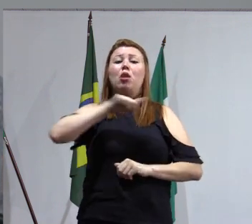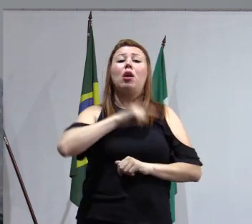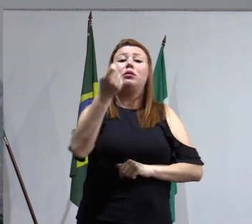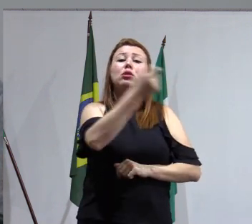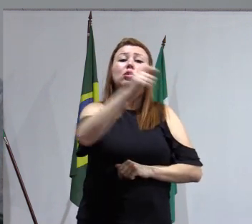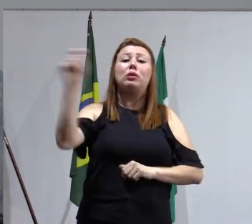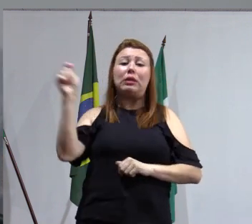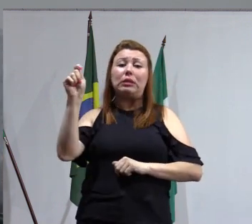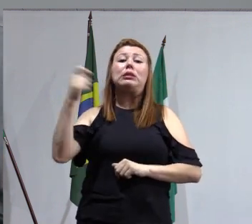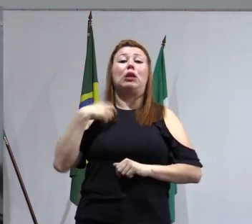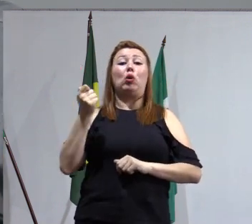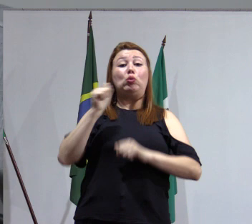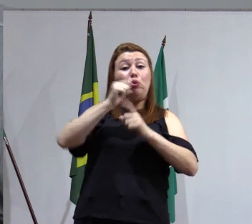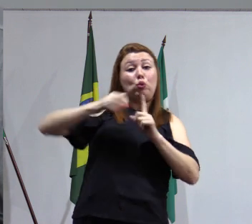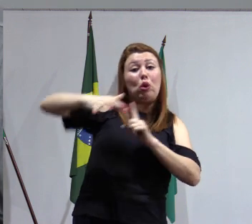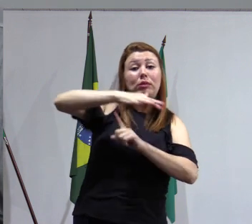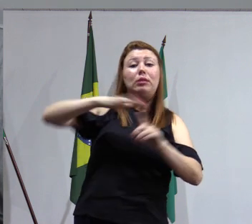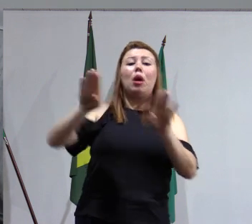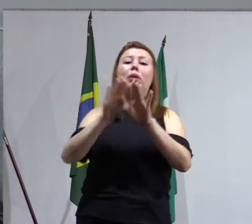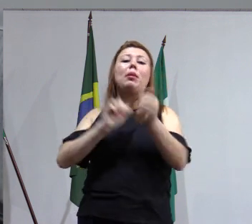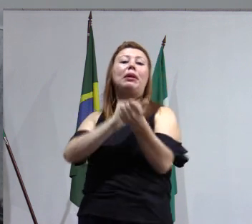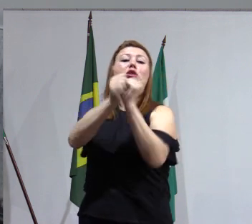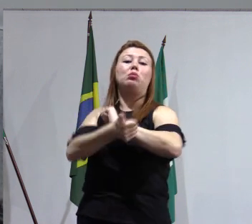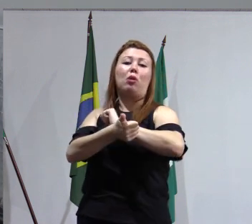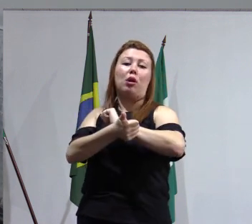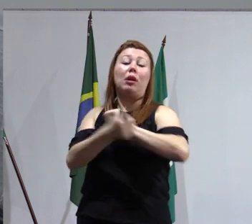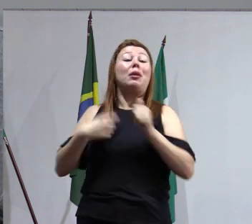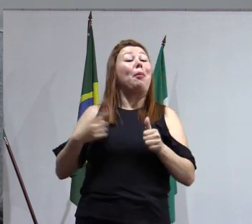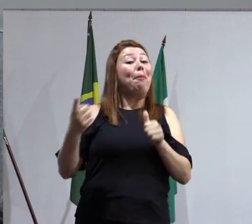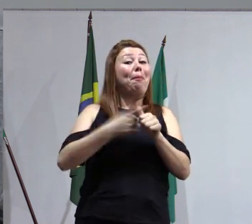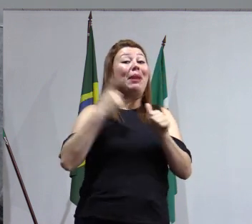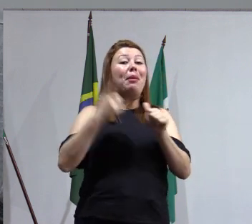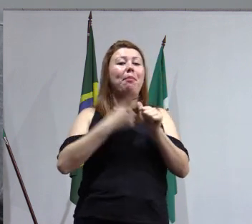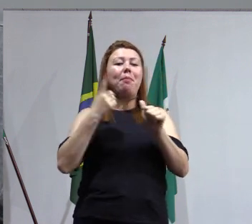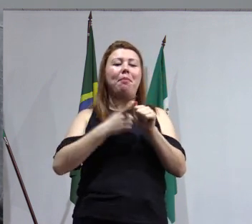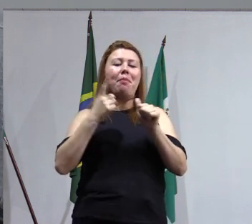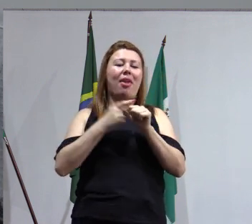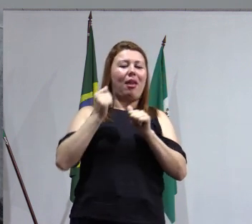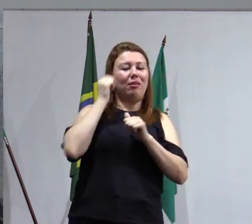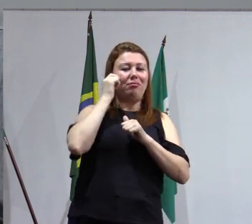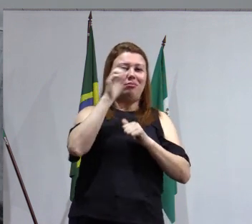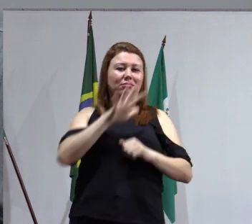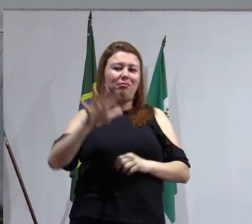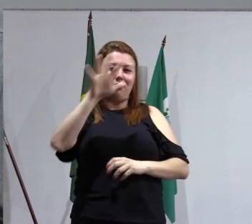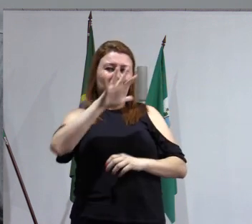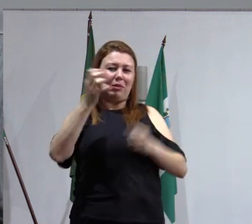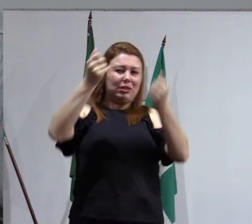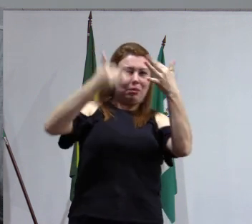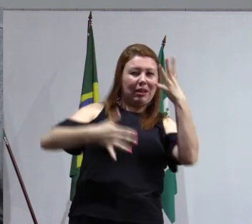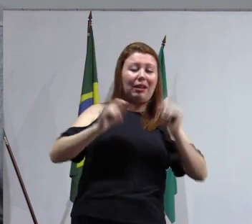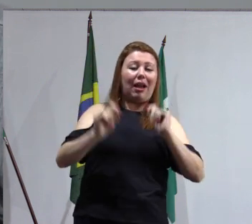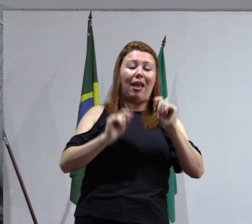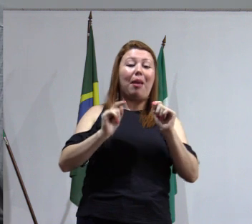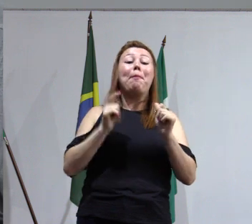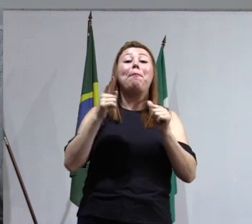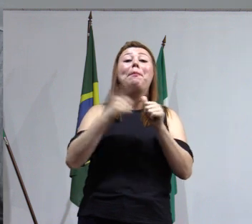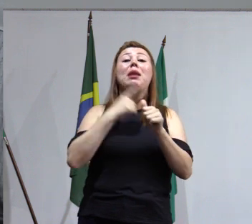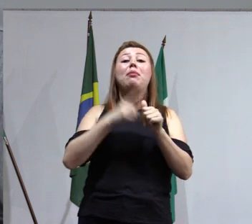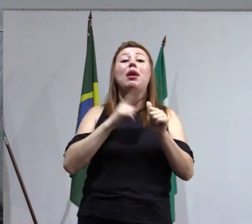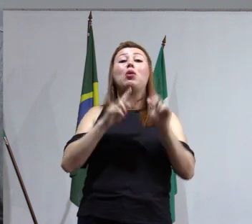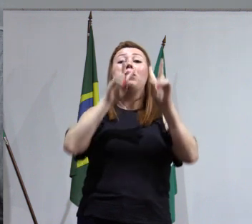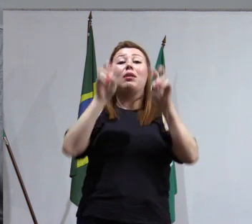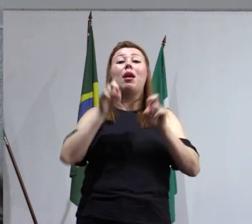e esportiva. Então, a primeira analogia que eu vou procurar fazer enquanto à questão esportiva. E o